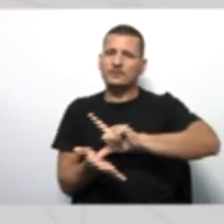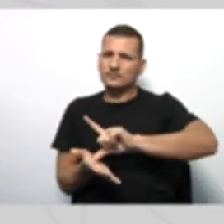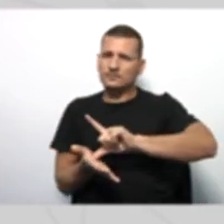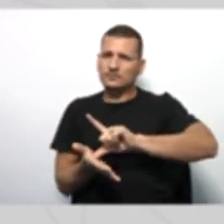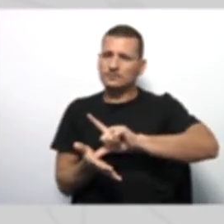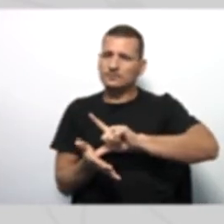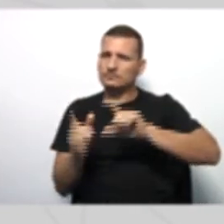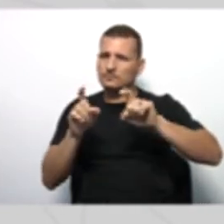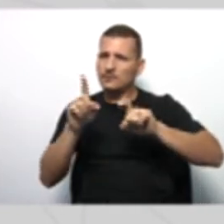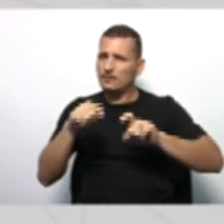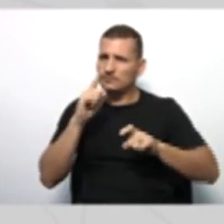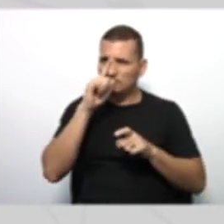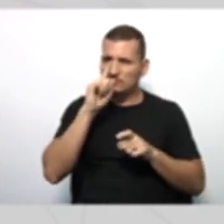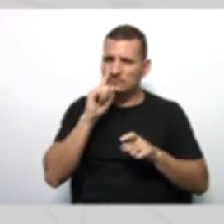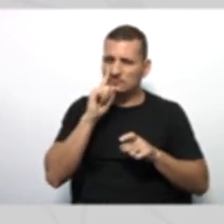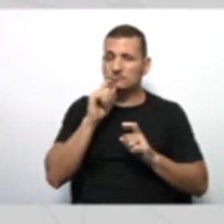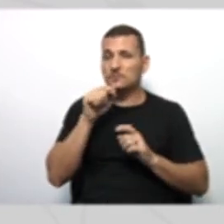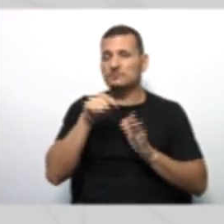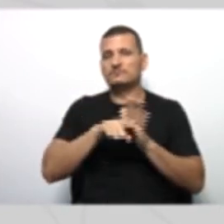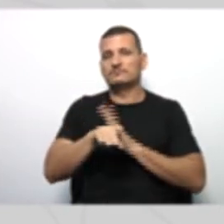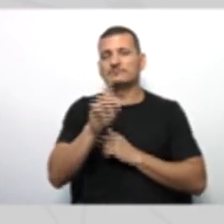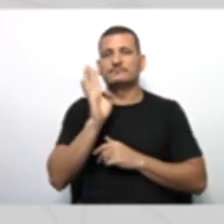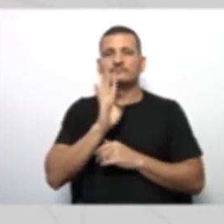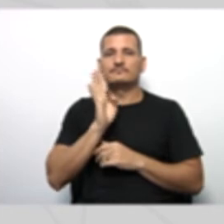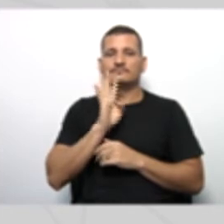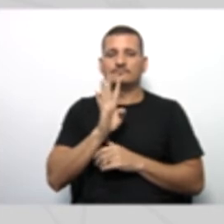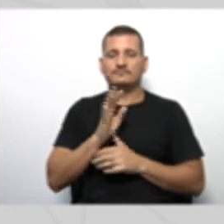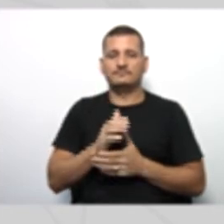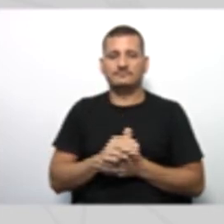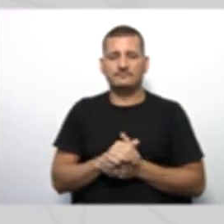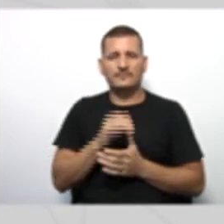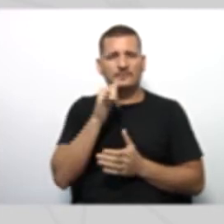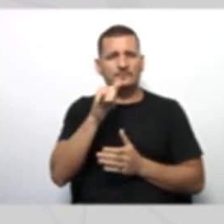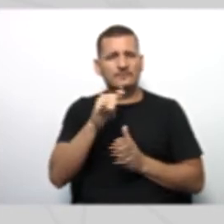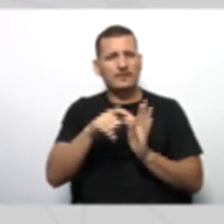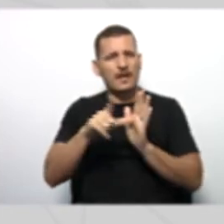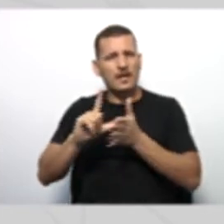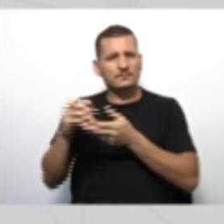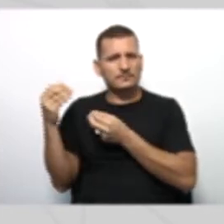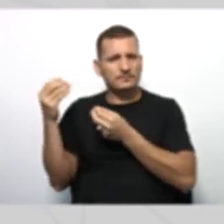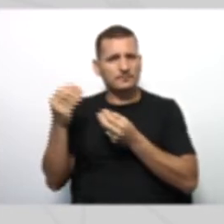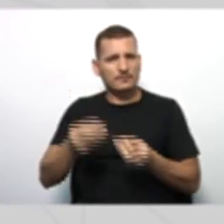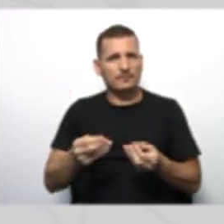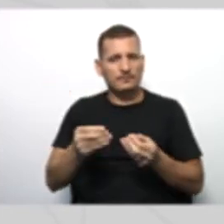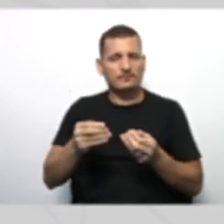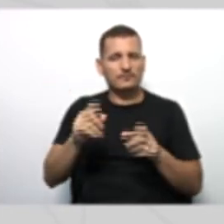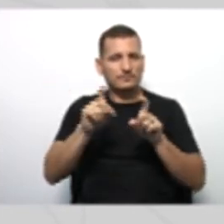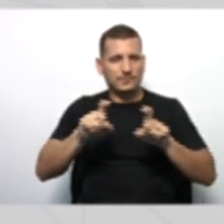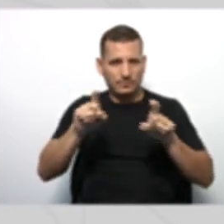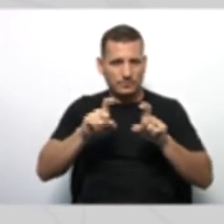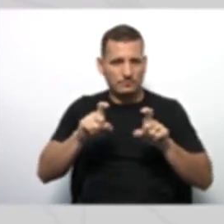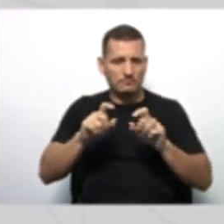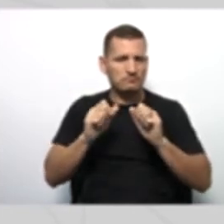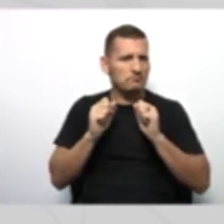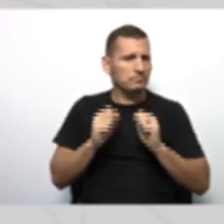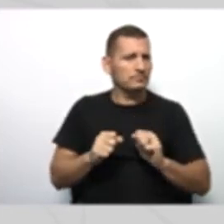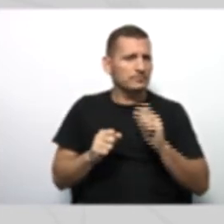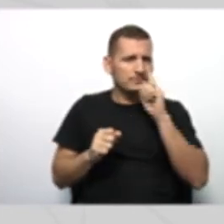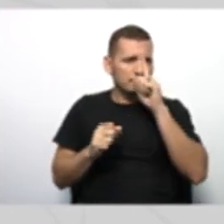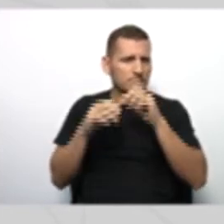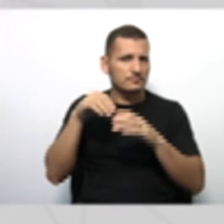o gerenciamento do risco, tá? Então essa é a atividade, essa é a fase que a gente vai fazer o quê? Vai definir os níveis